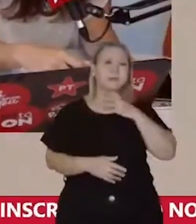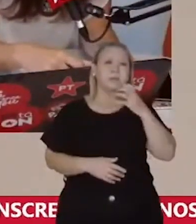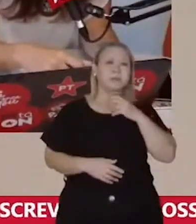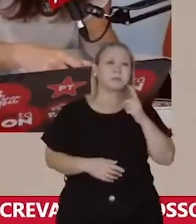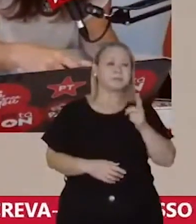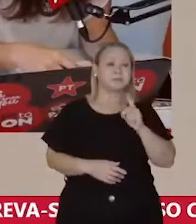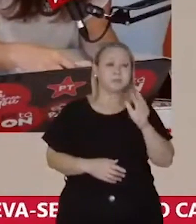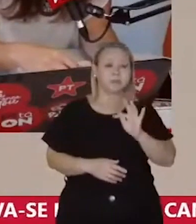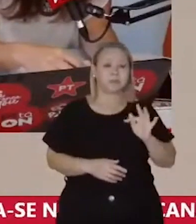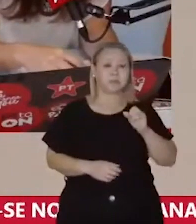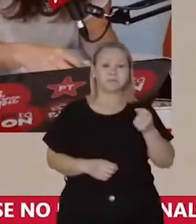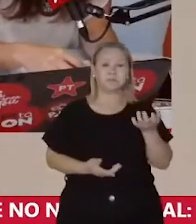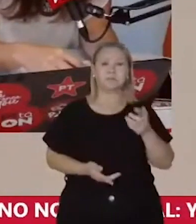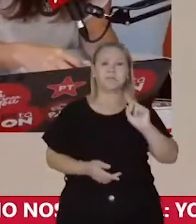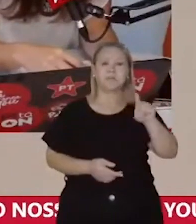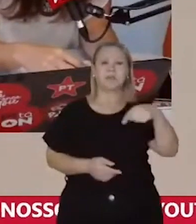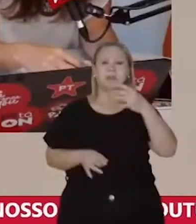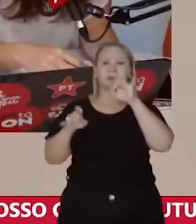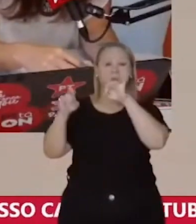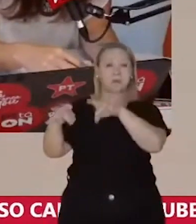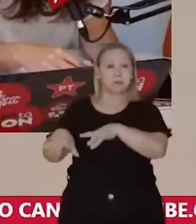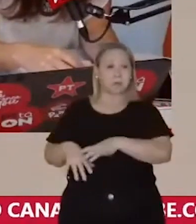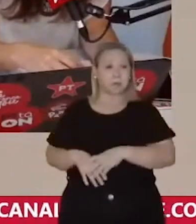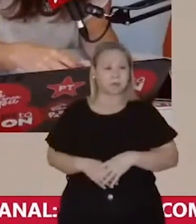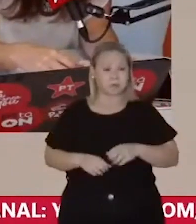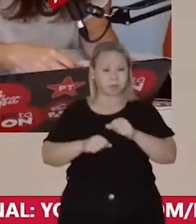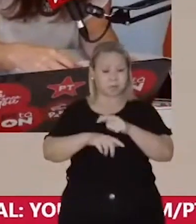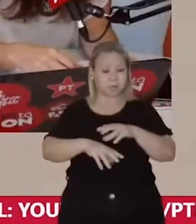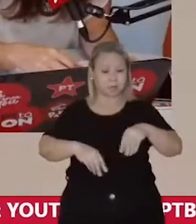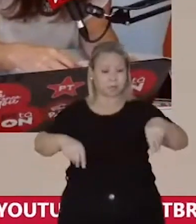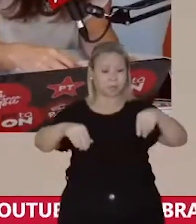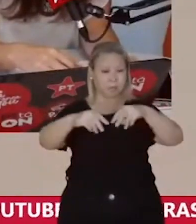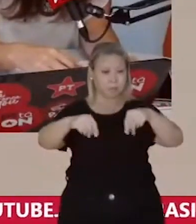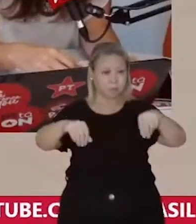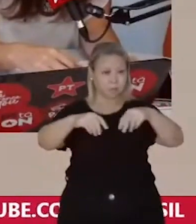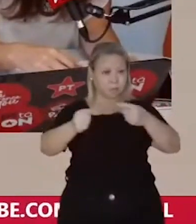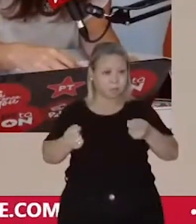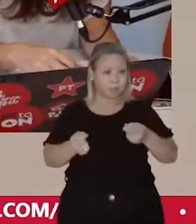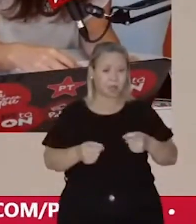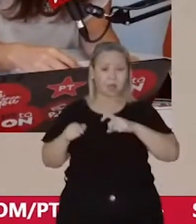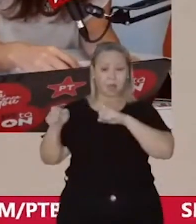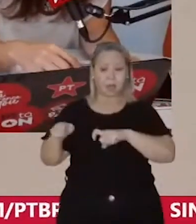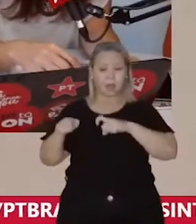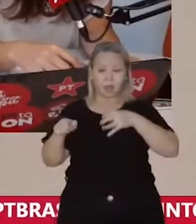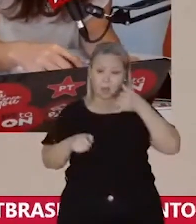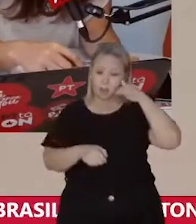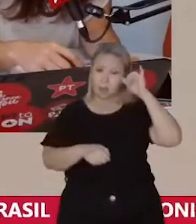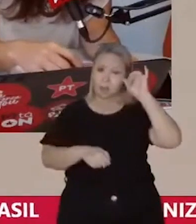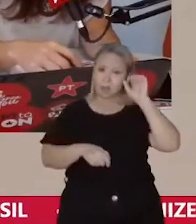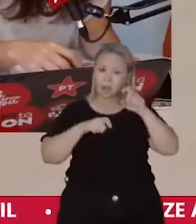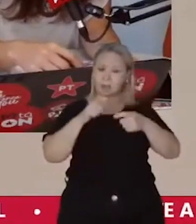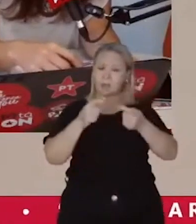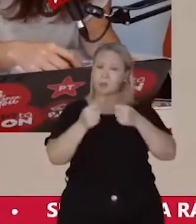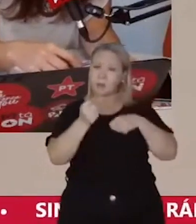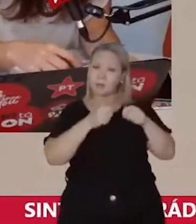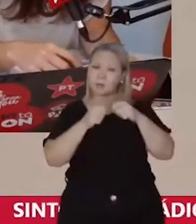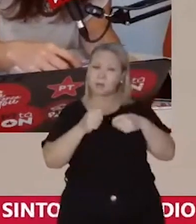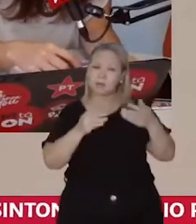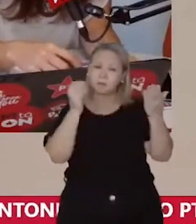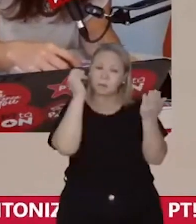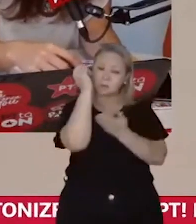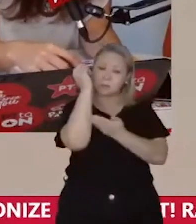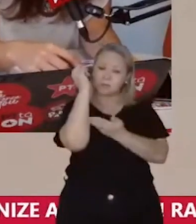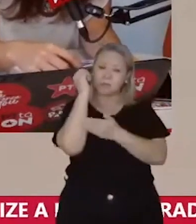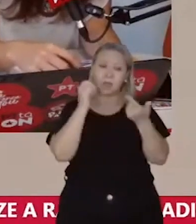anos, essas terras são abandonadas, e o agronegócio passa a invadir outras terras, a desmatar outras terras. Então, é um sistema